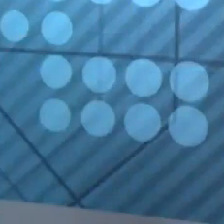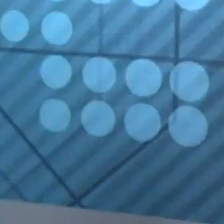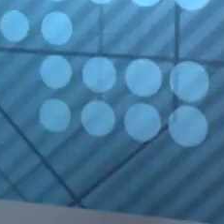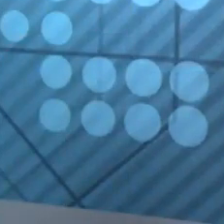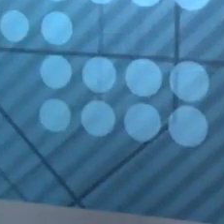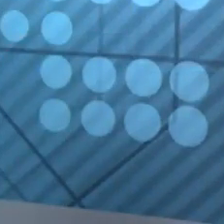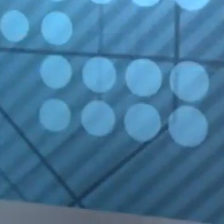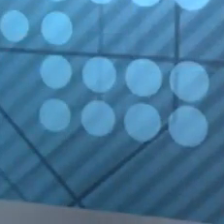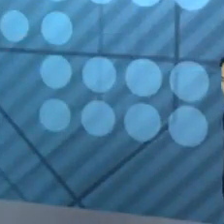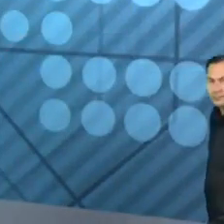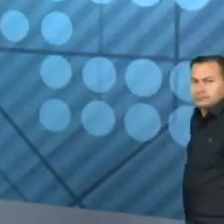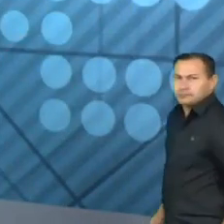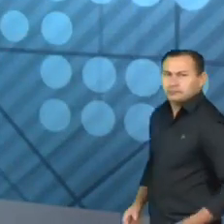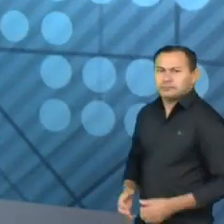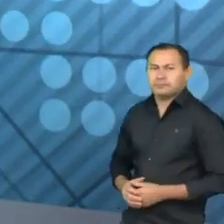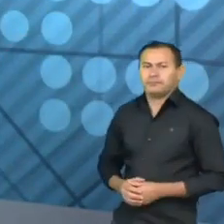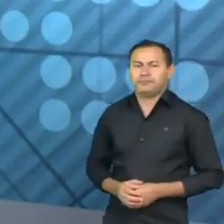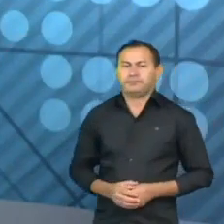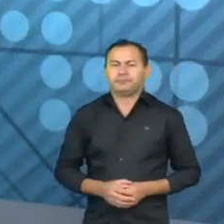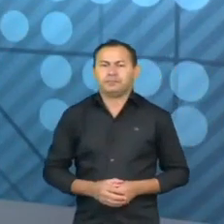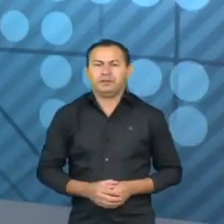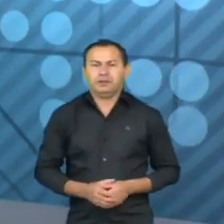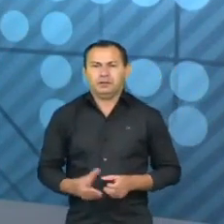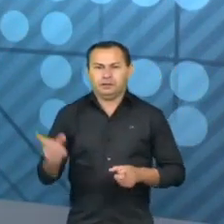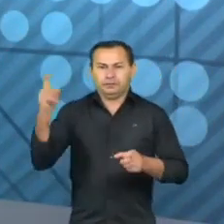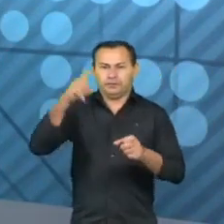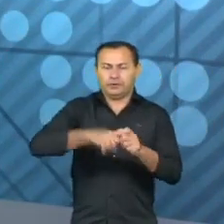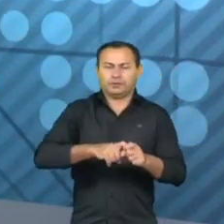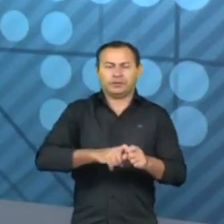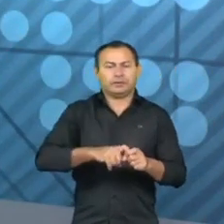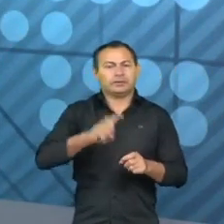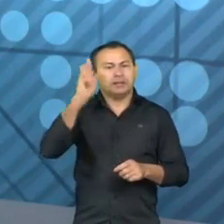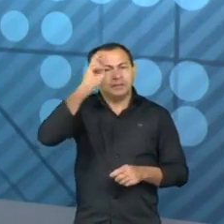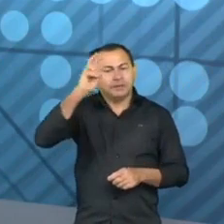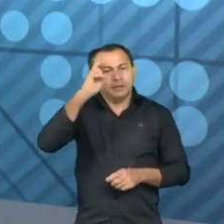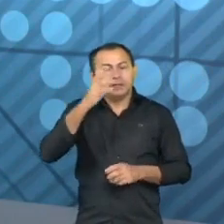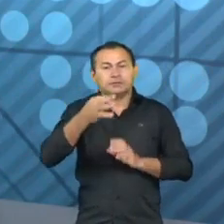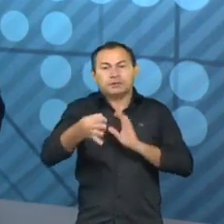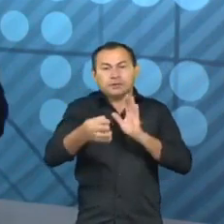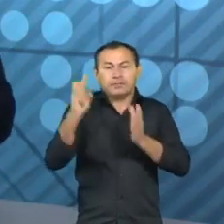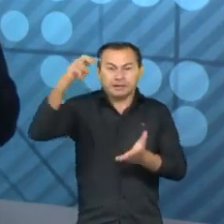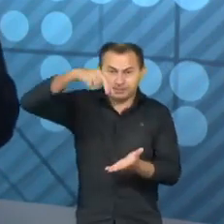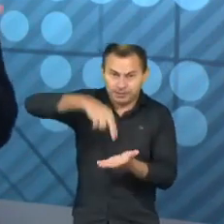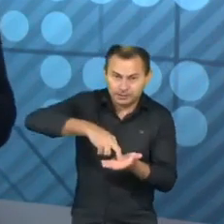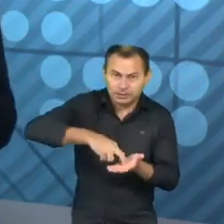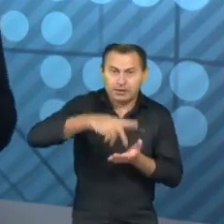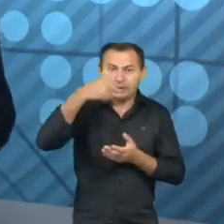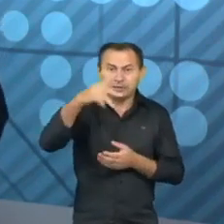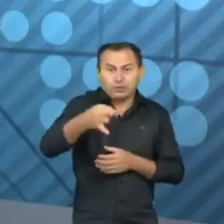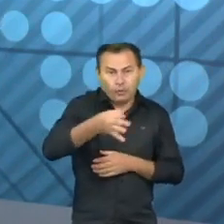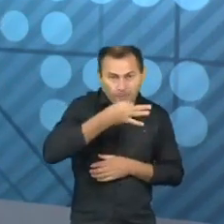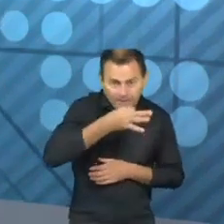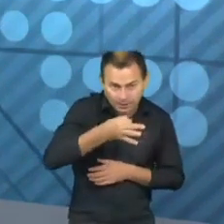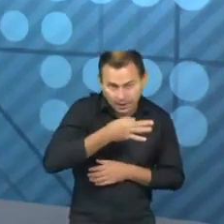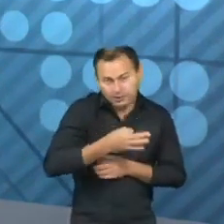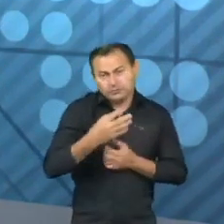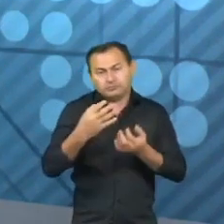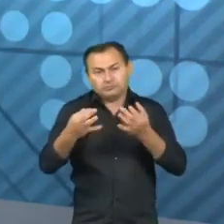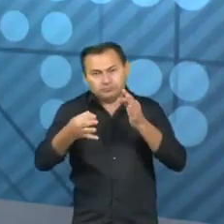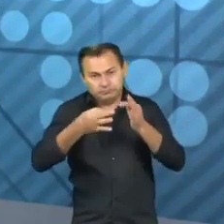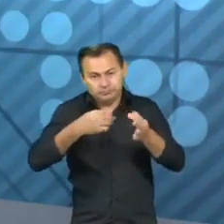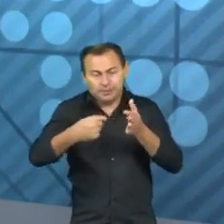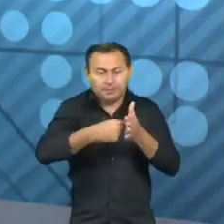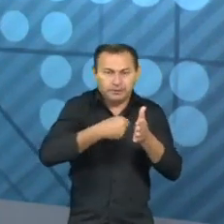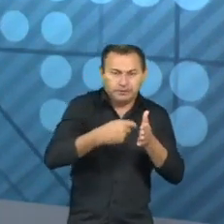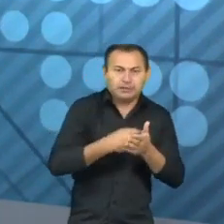Bom, estamos de volta, lembrando que a sua participação, o seu comentário, eles são muito importantes para que a gente possa trocar essas experiências,